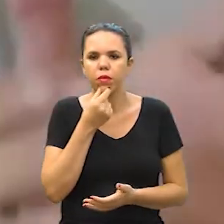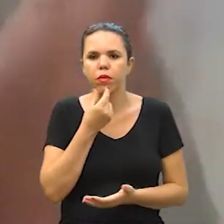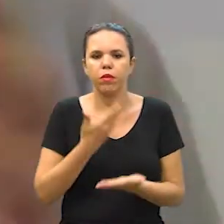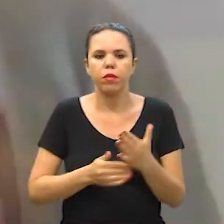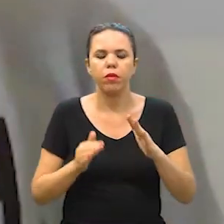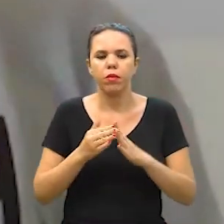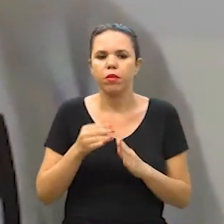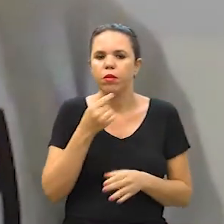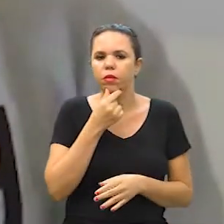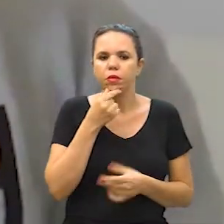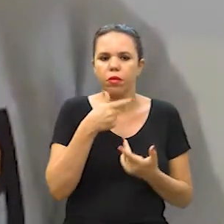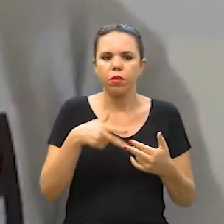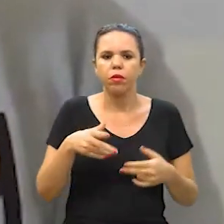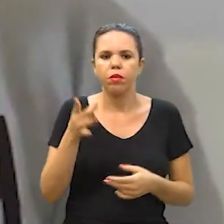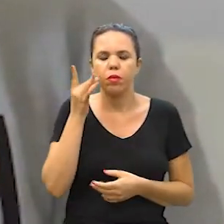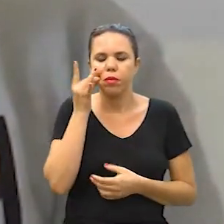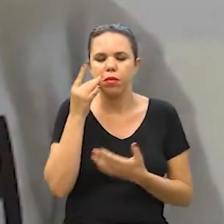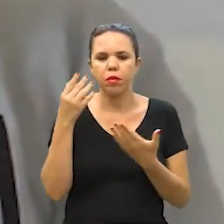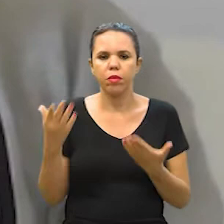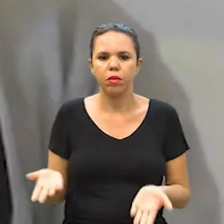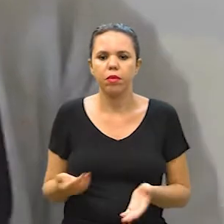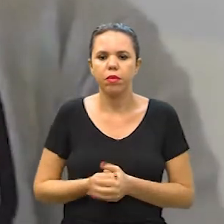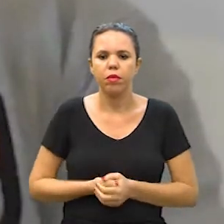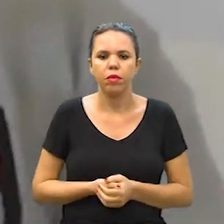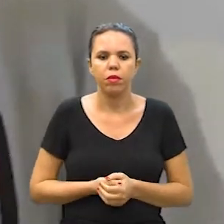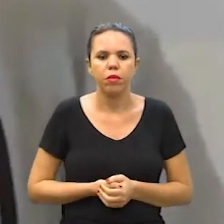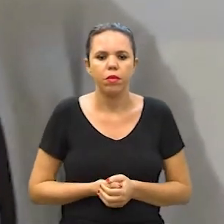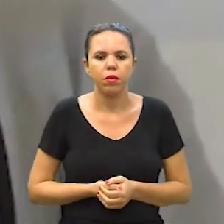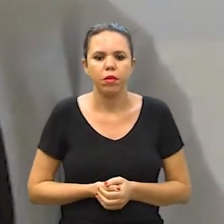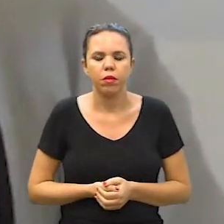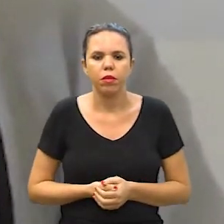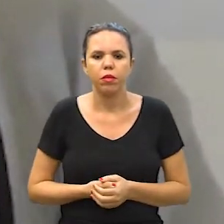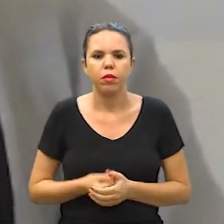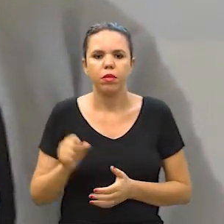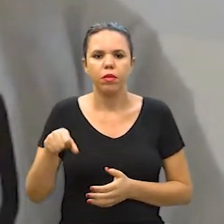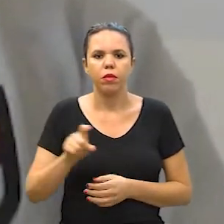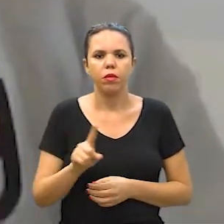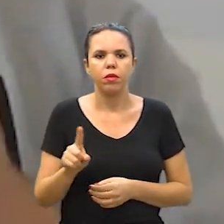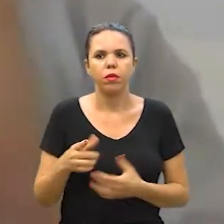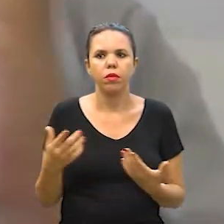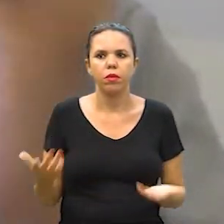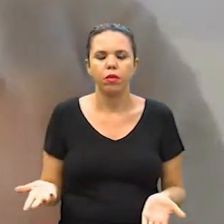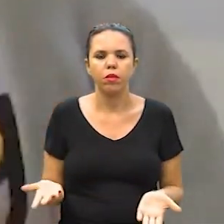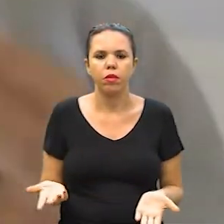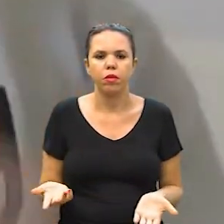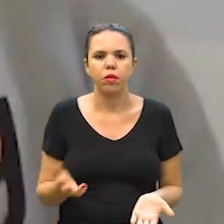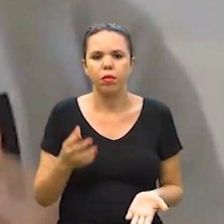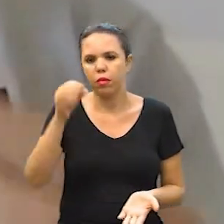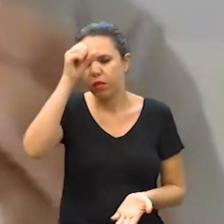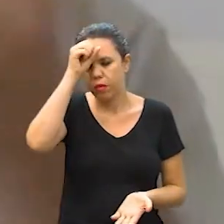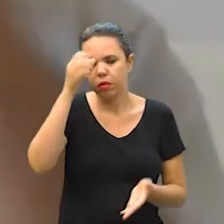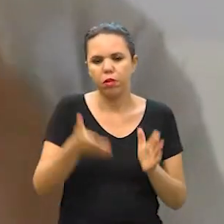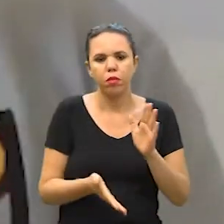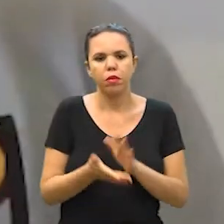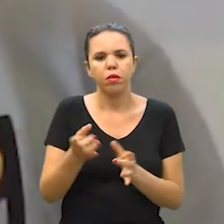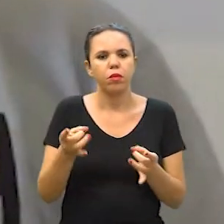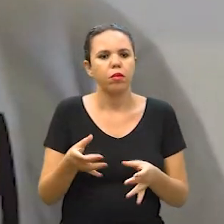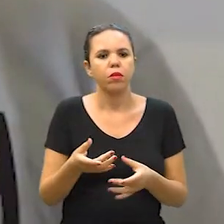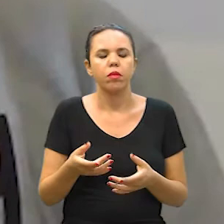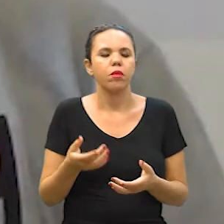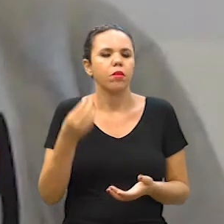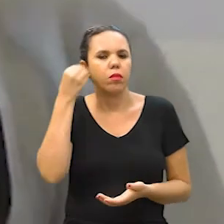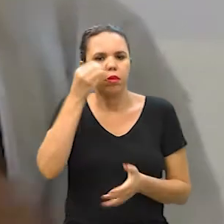de escolas de idioma presenciais, franqueadas ou não, e que não saem de lá com a